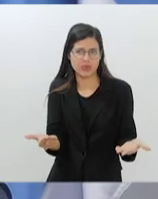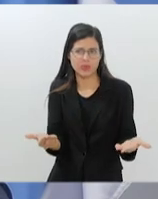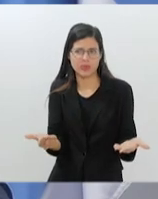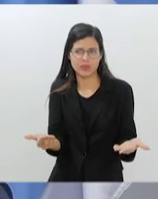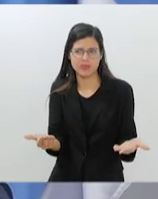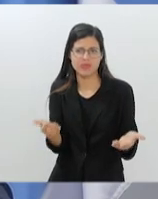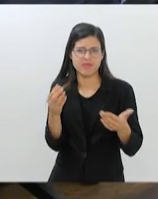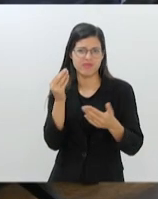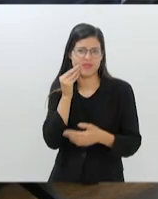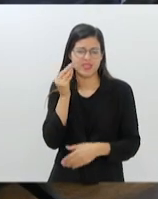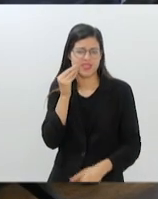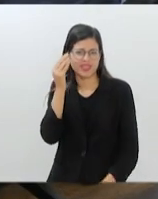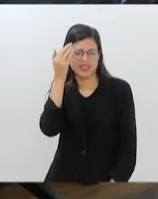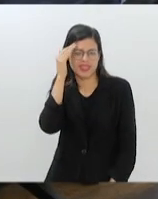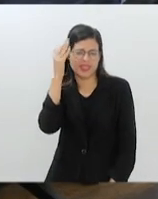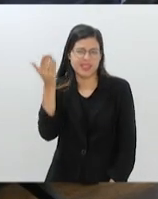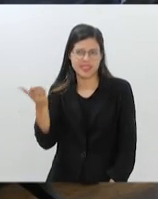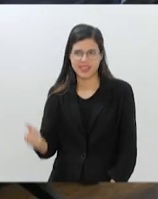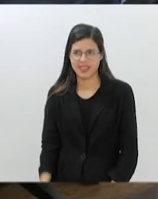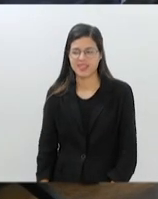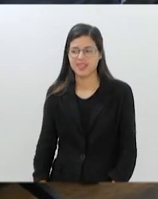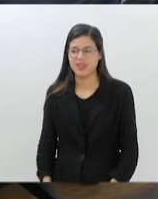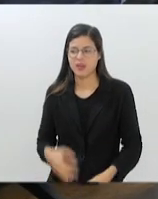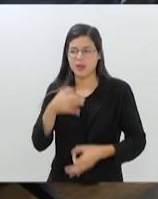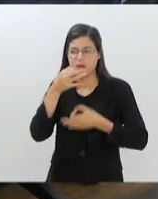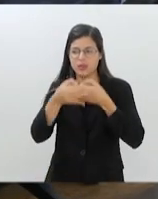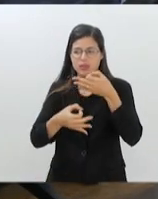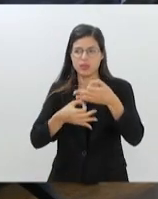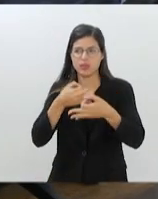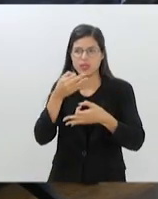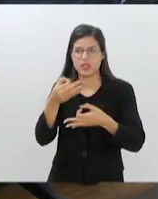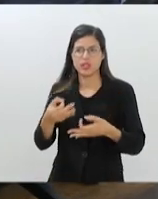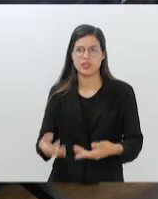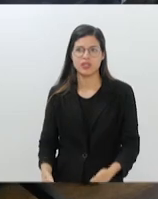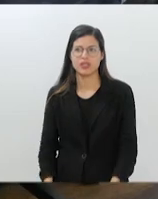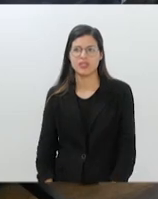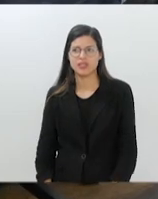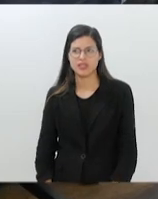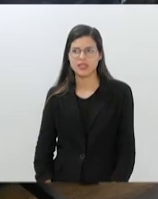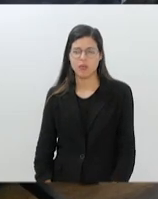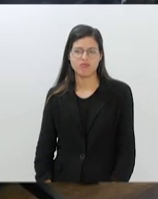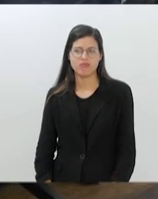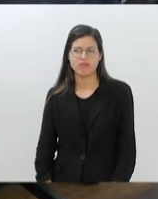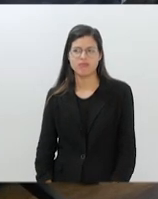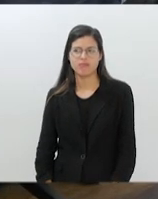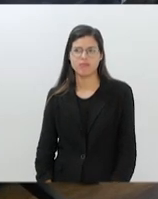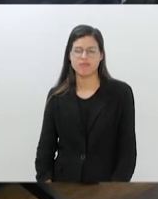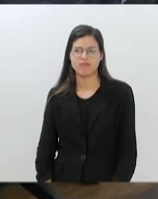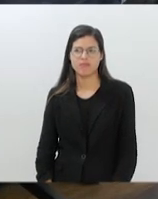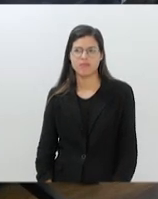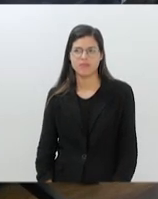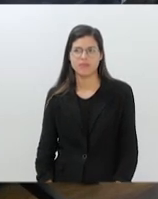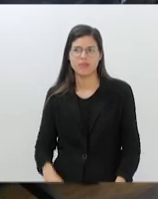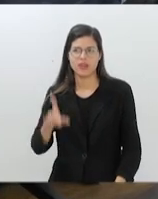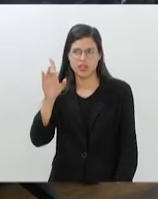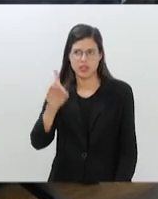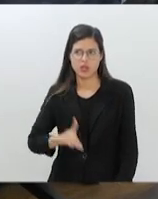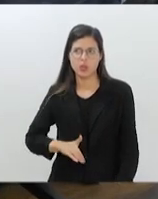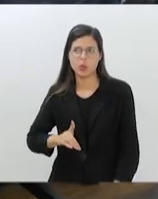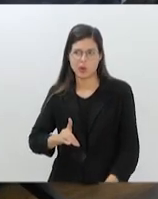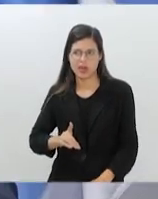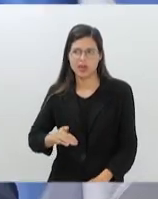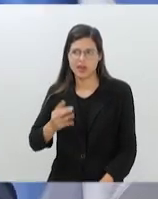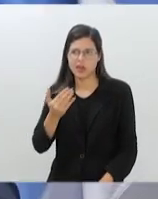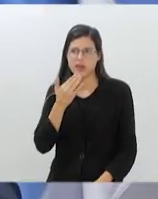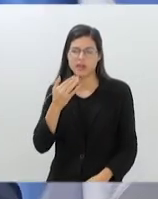também entender mas é o é uma sugestão ao invés de ser tido todo mundo fala que é sugestão leva pr pra diretoria sugestão minha pois